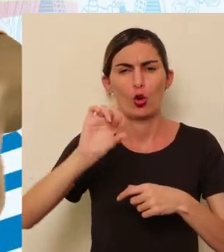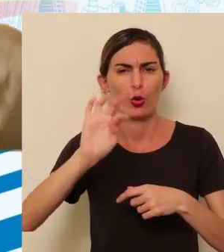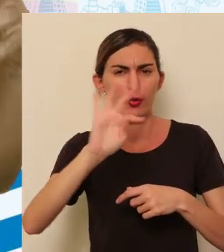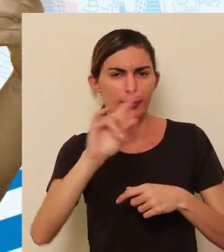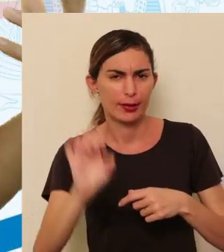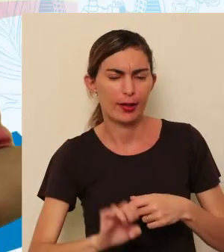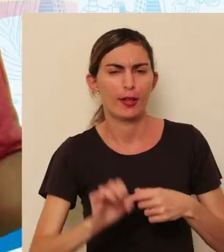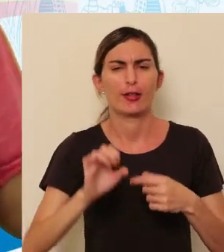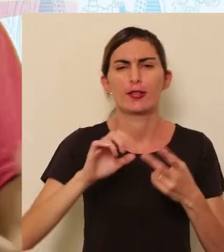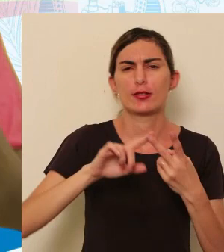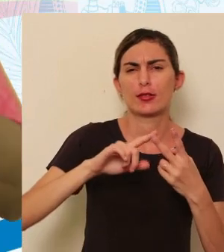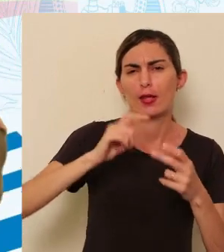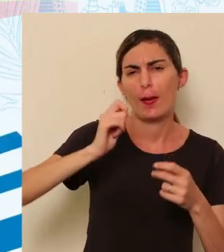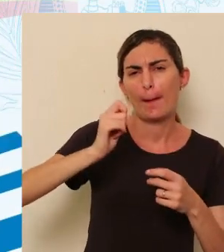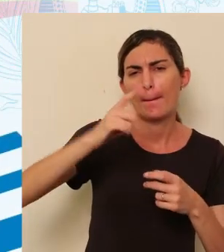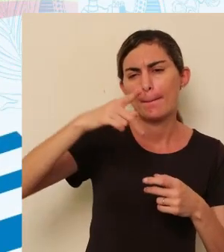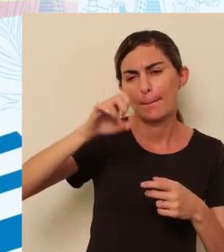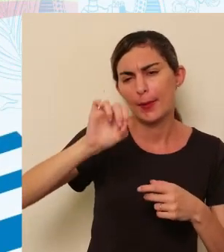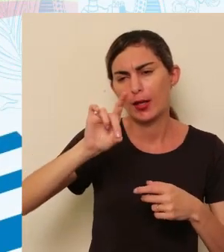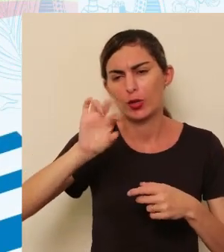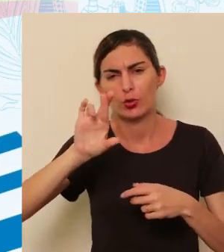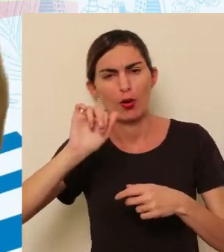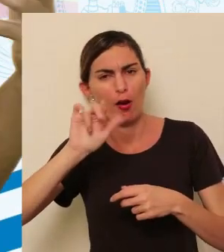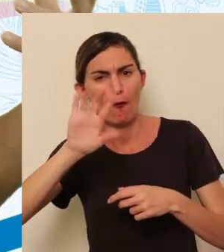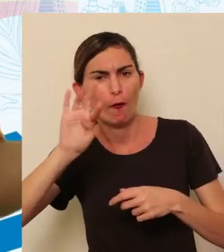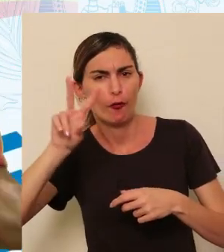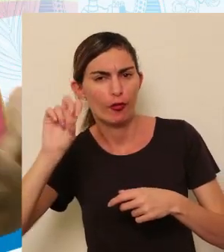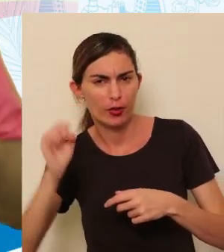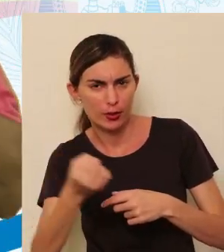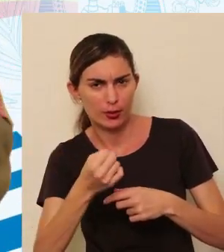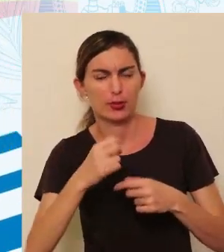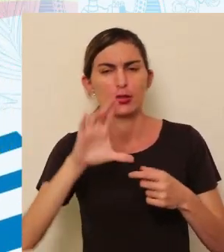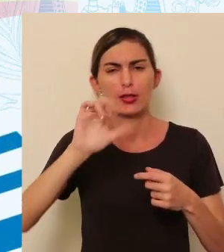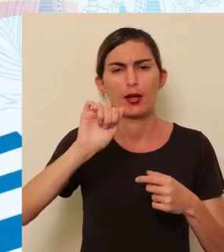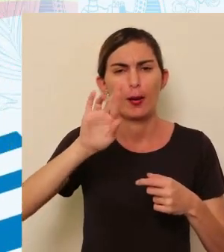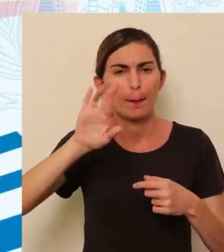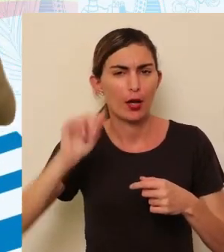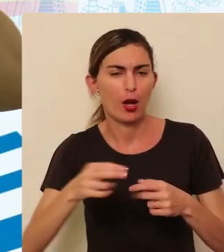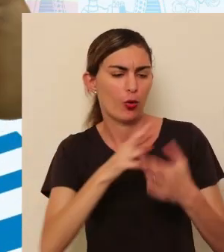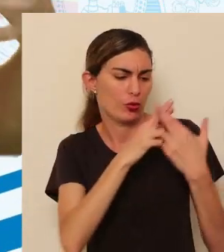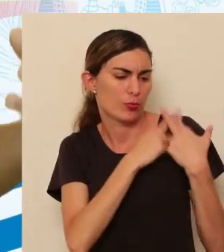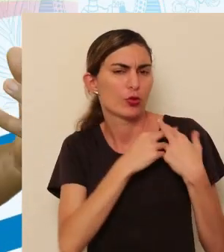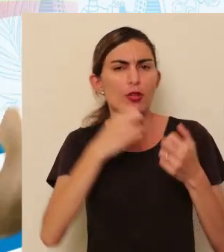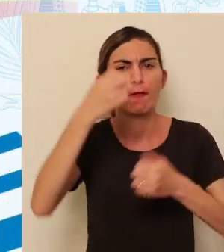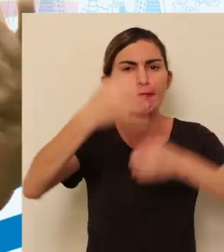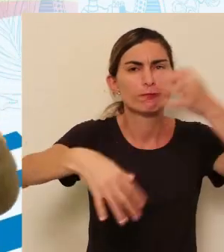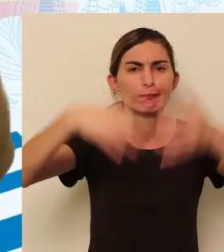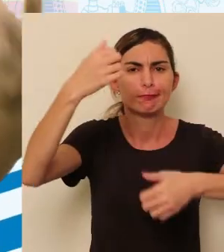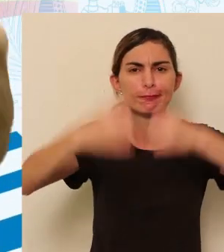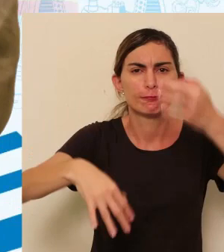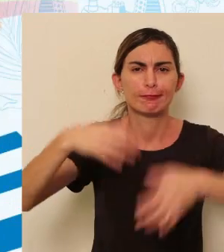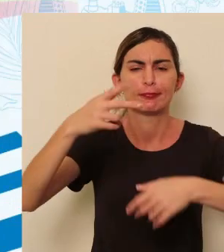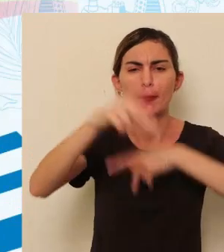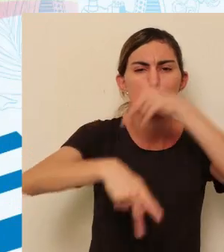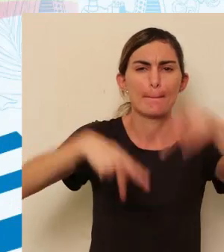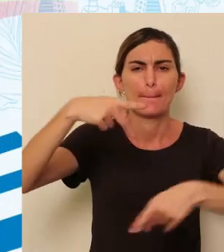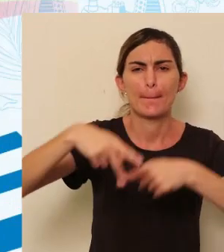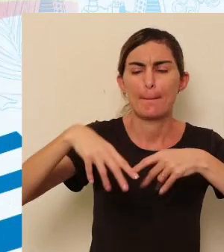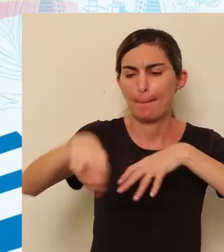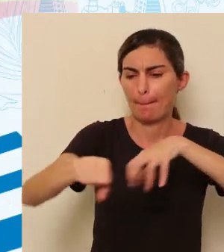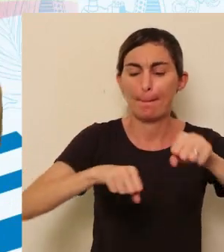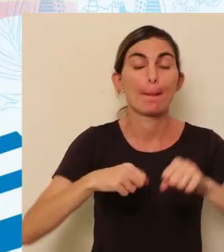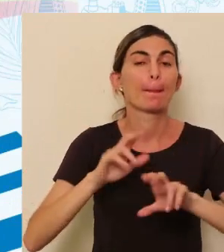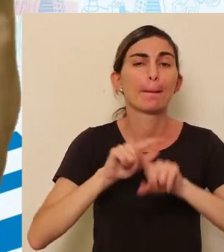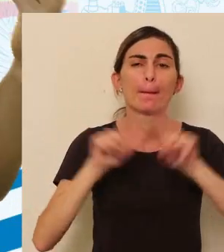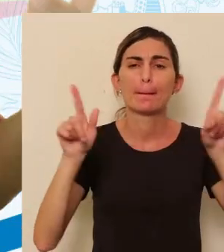Cortés, Cristóvão Colombo, Pedro Álvares Cabral foram responsáveis em construir a narrativa a partir dos povos